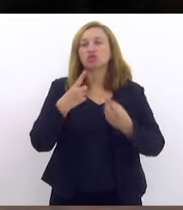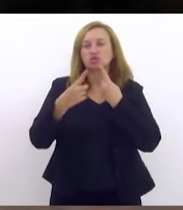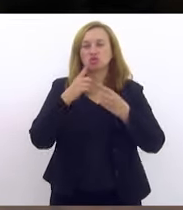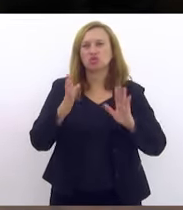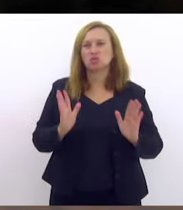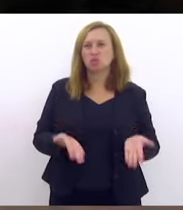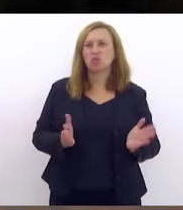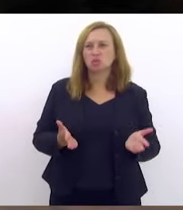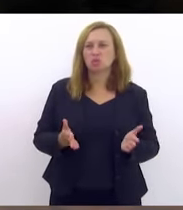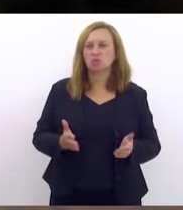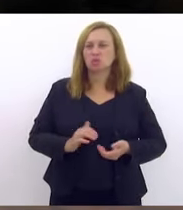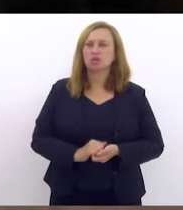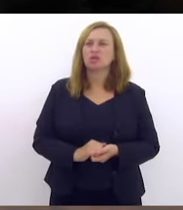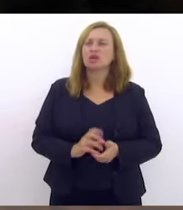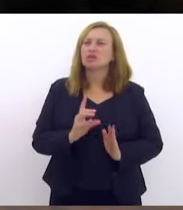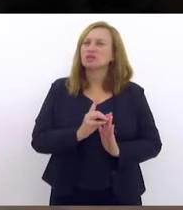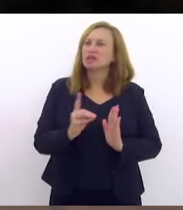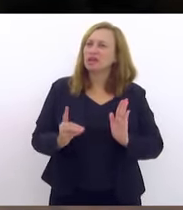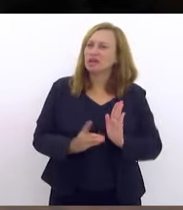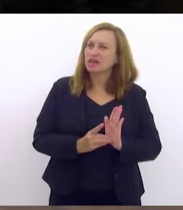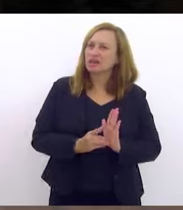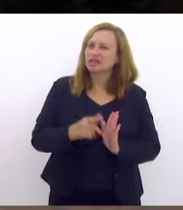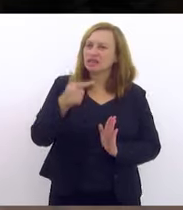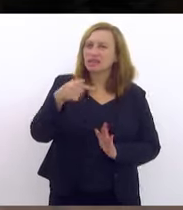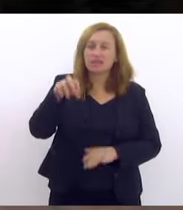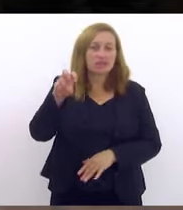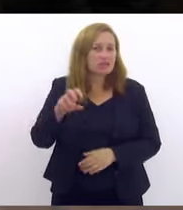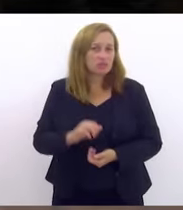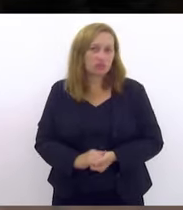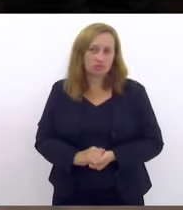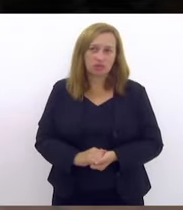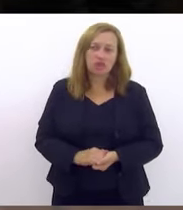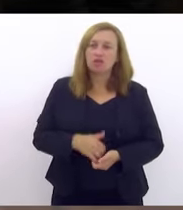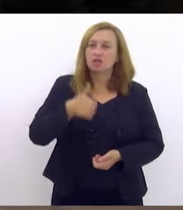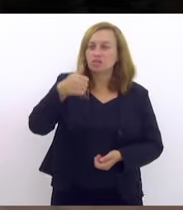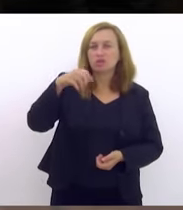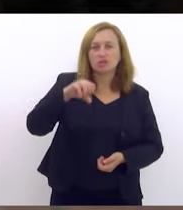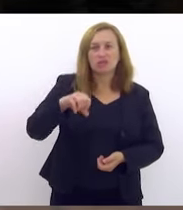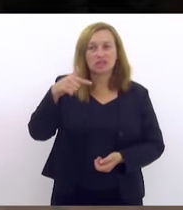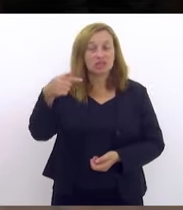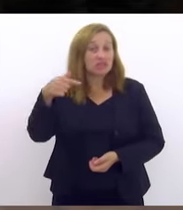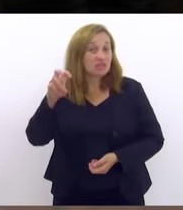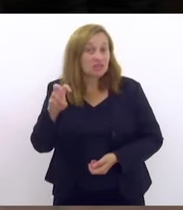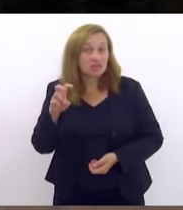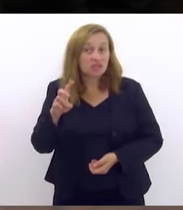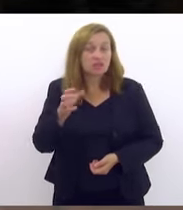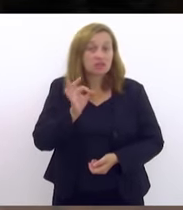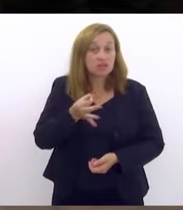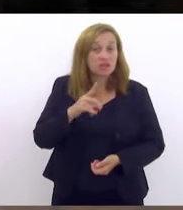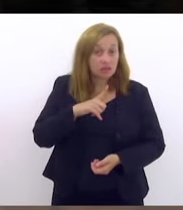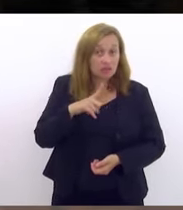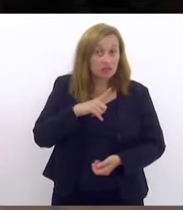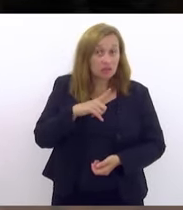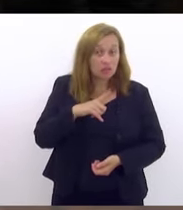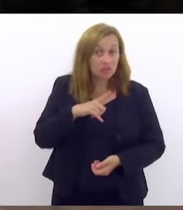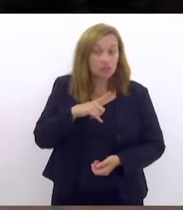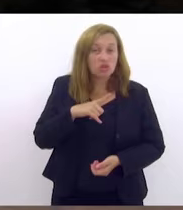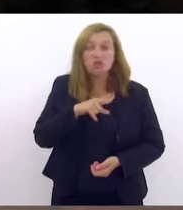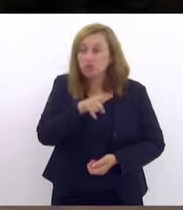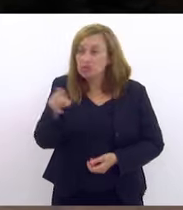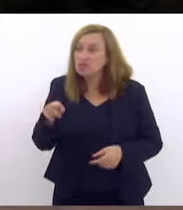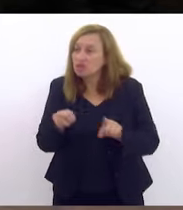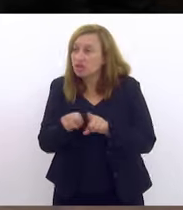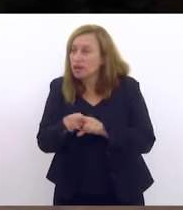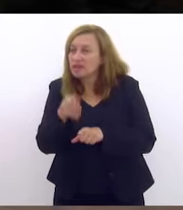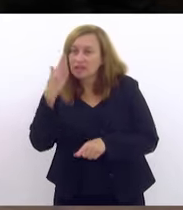é a questão da revogação de um decreto de 75. Em 1975, eu tenho certeza, e todos nós sabemos,